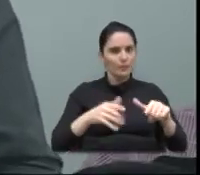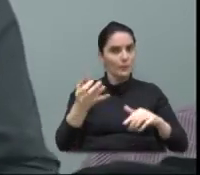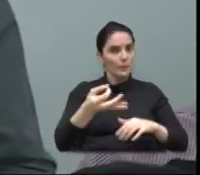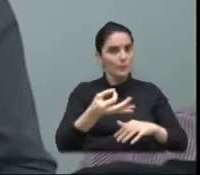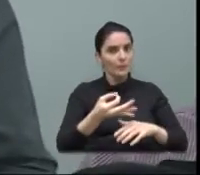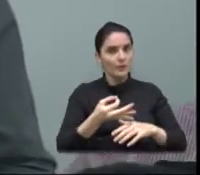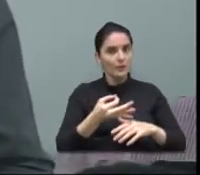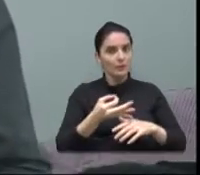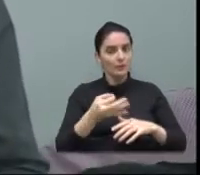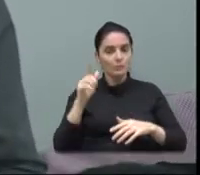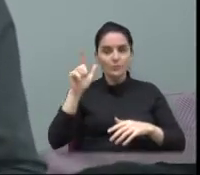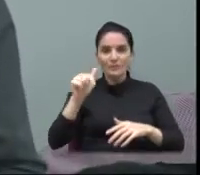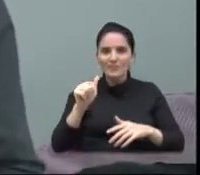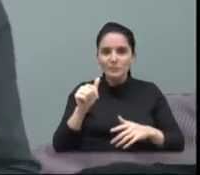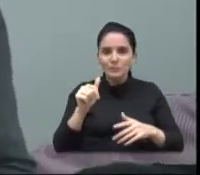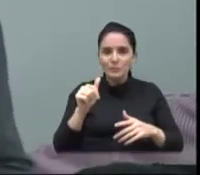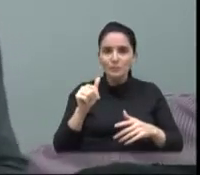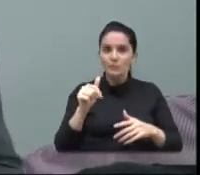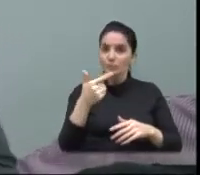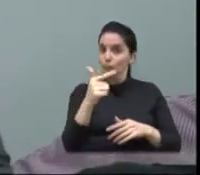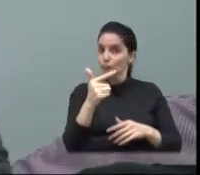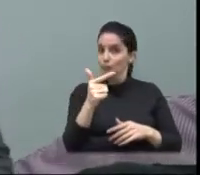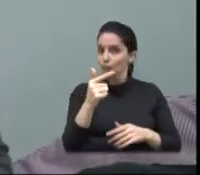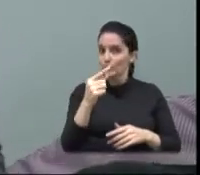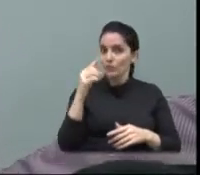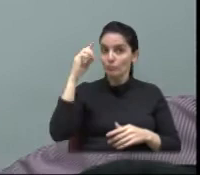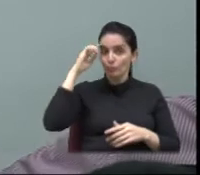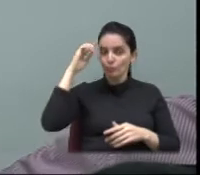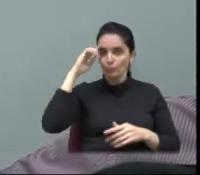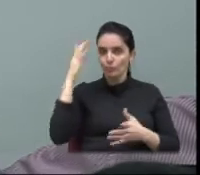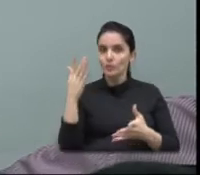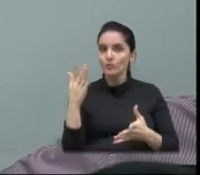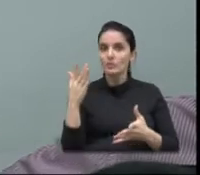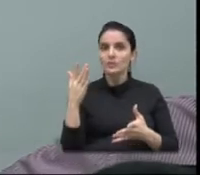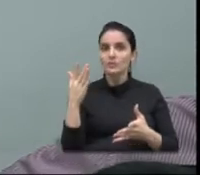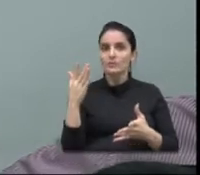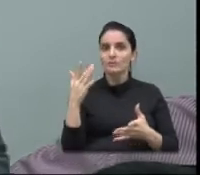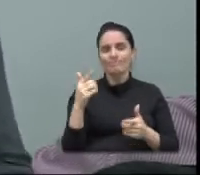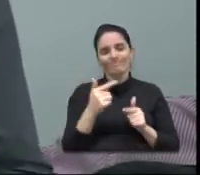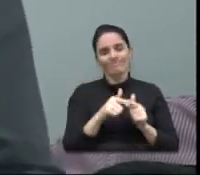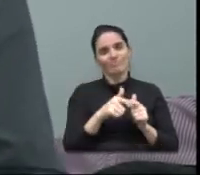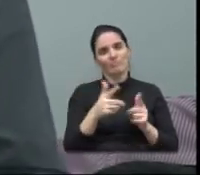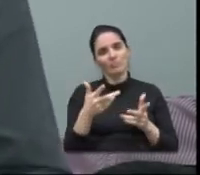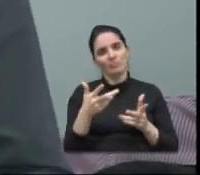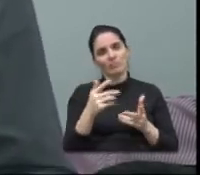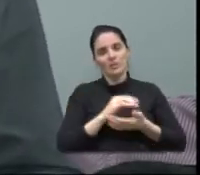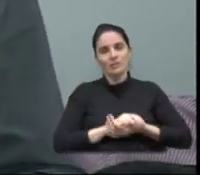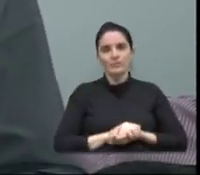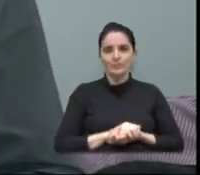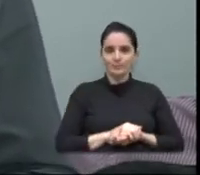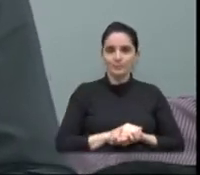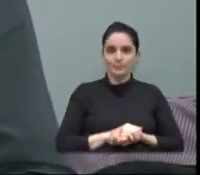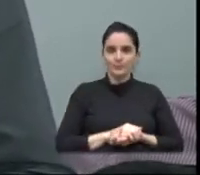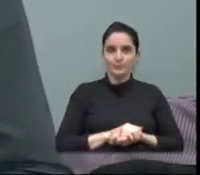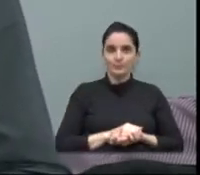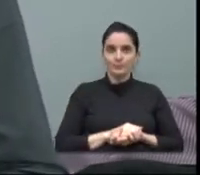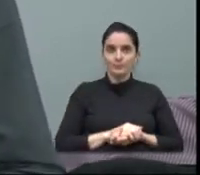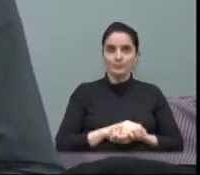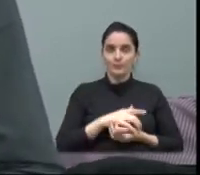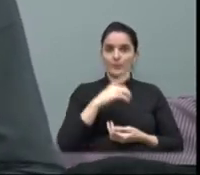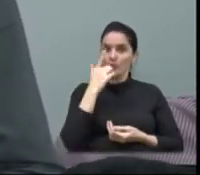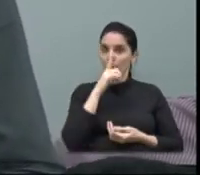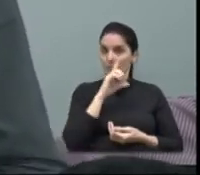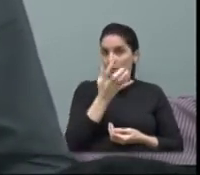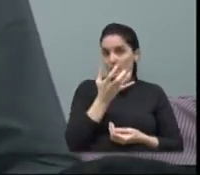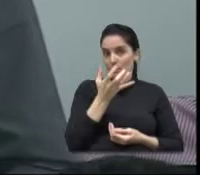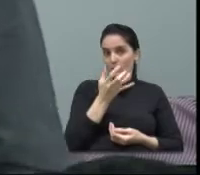por causa desta falta de prazo, possa ter algum problema. Então, eu queria que o senhor deliberasse sobre esse assunto, senhor